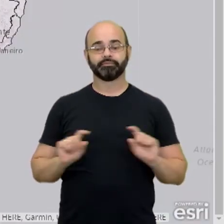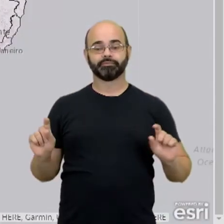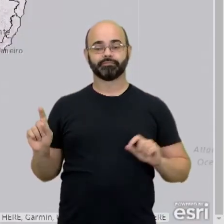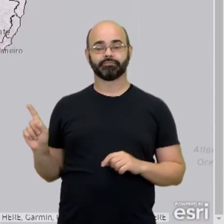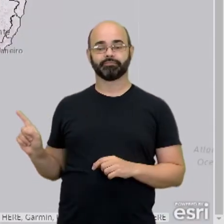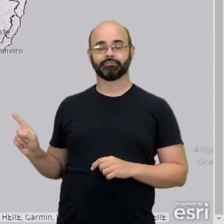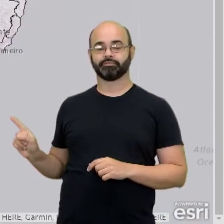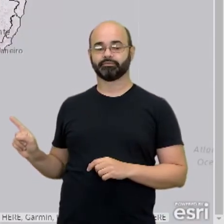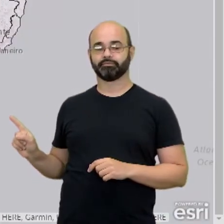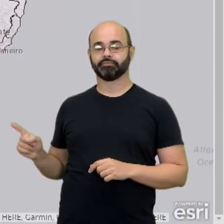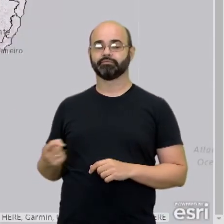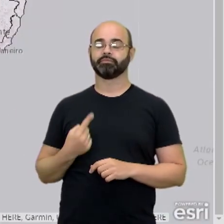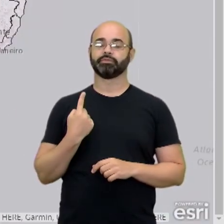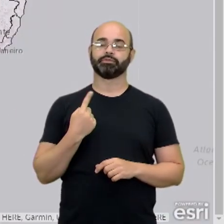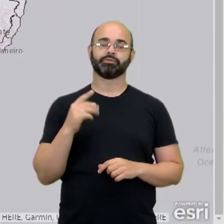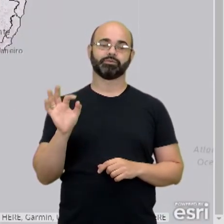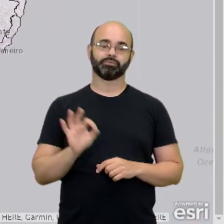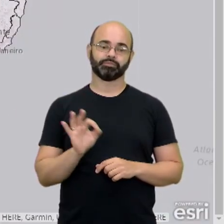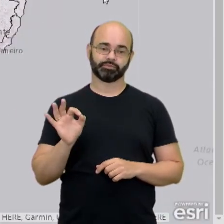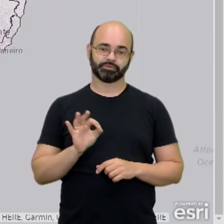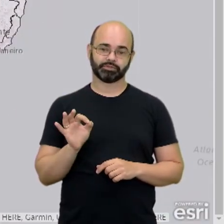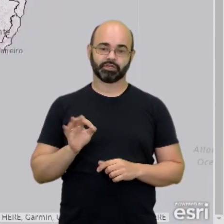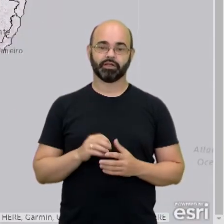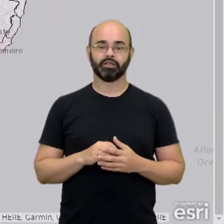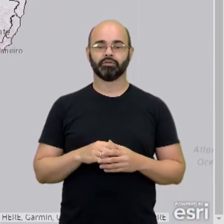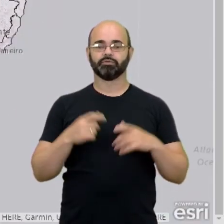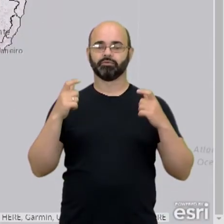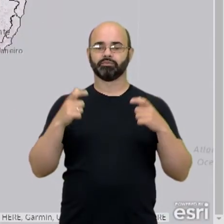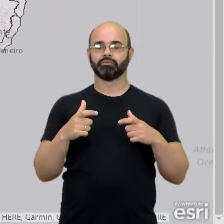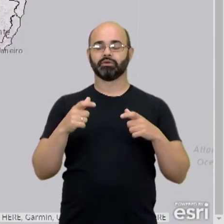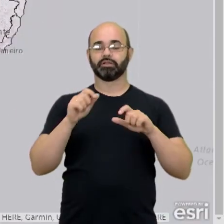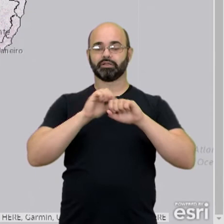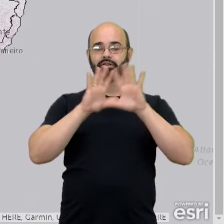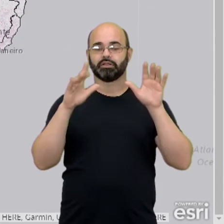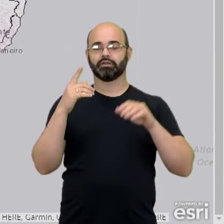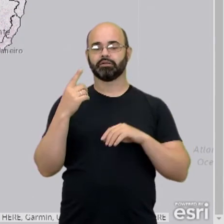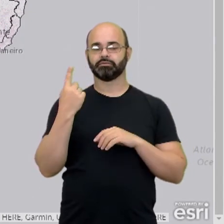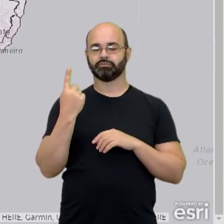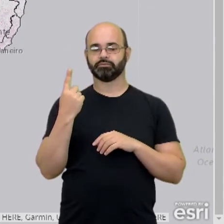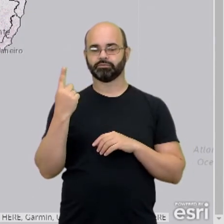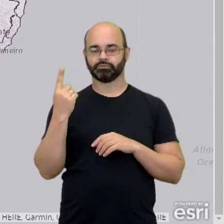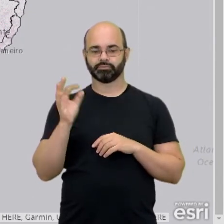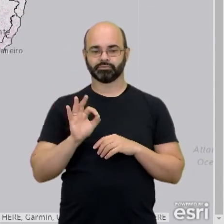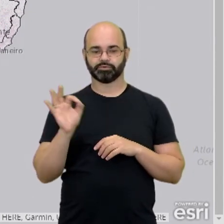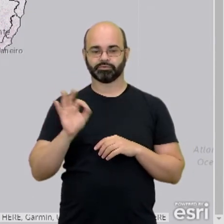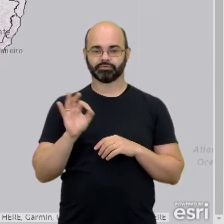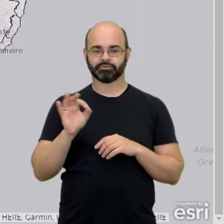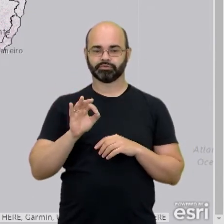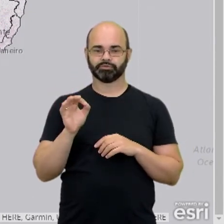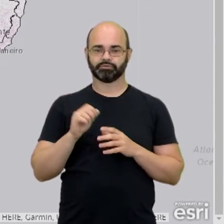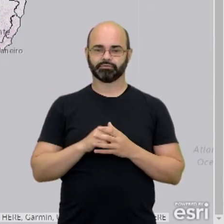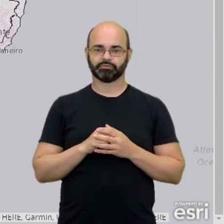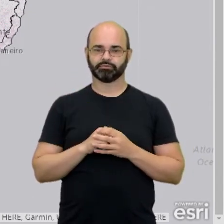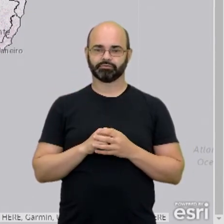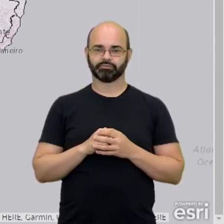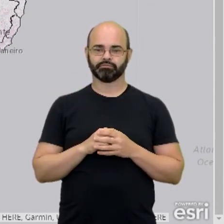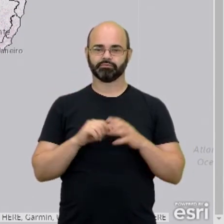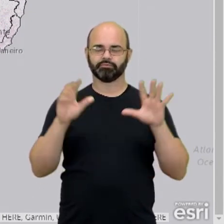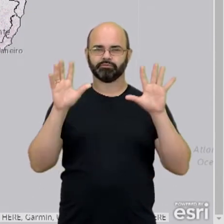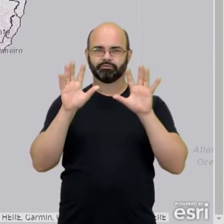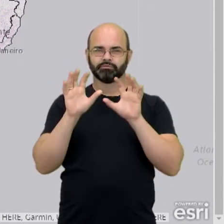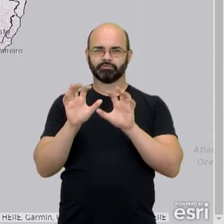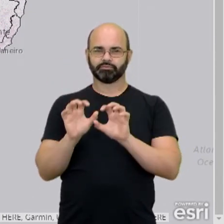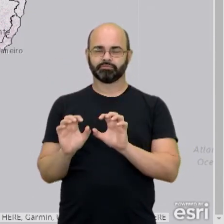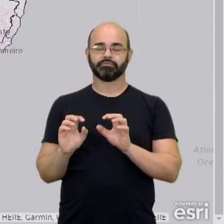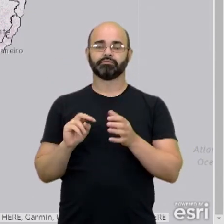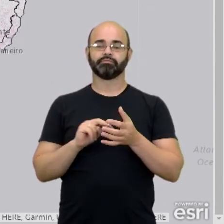abaixo de 1%, então as regiões mais claras aí abaixo de 1%, né? Vai escurecendo, aí a porcentagem é maior de